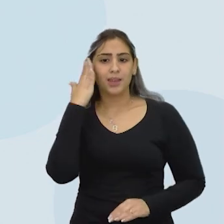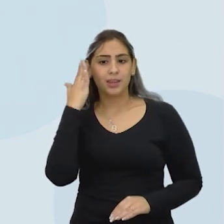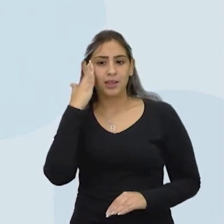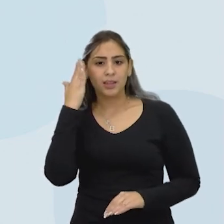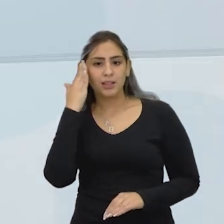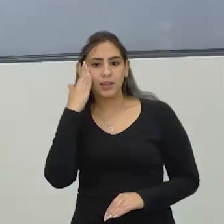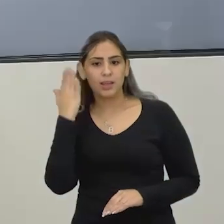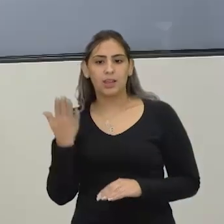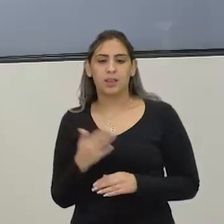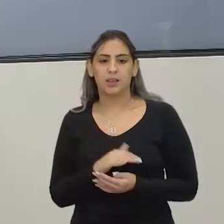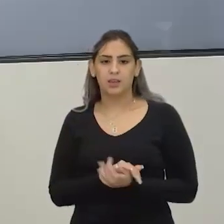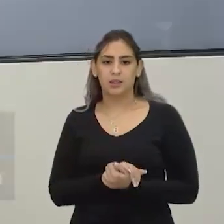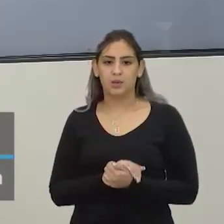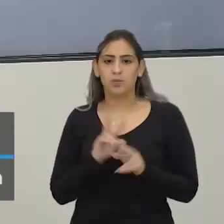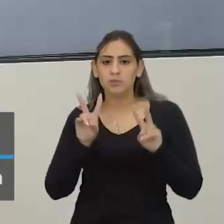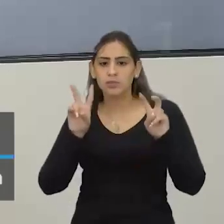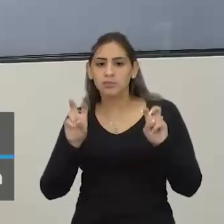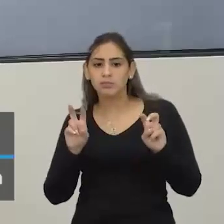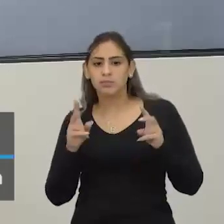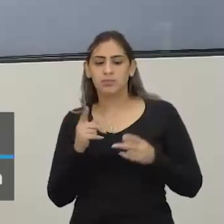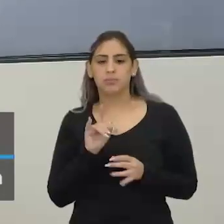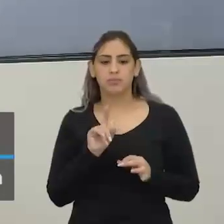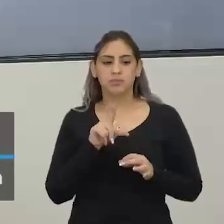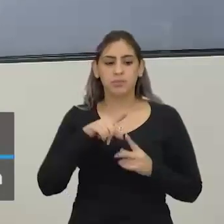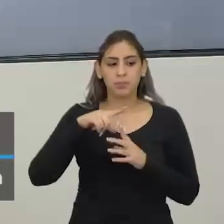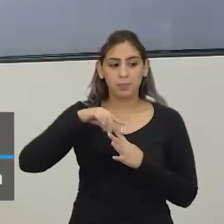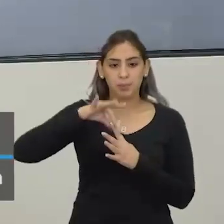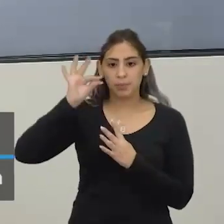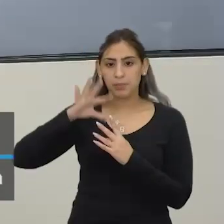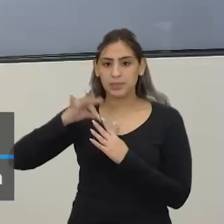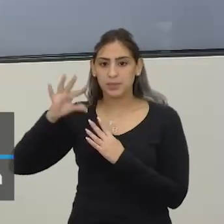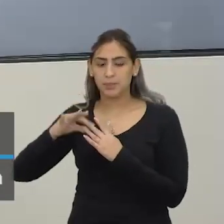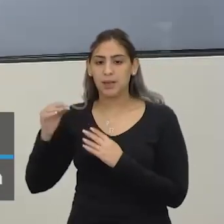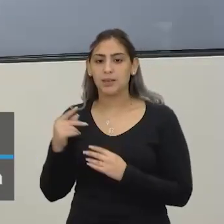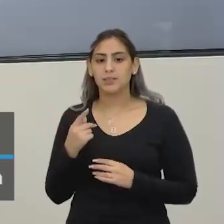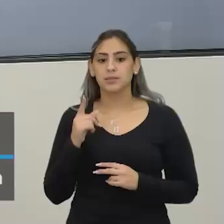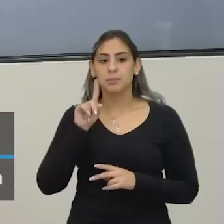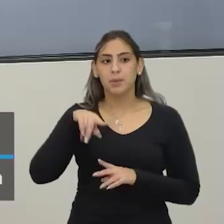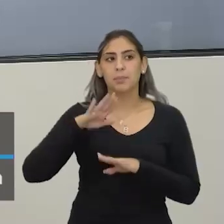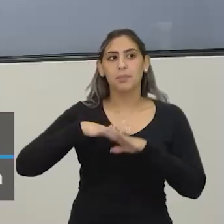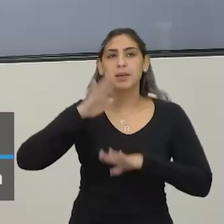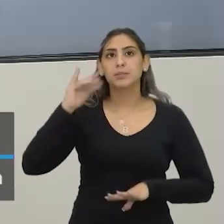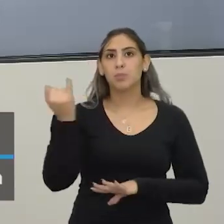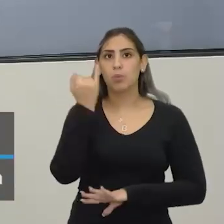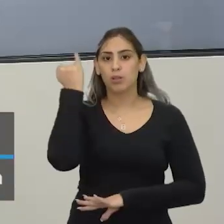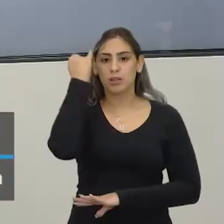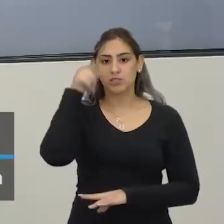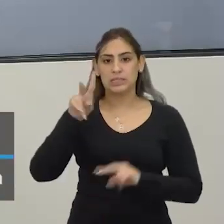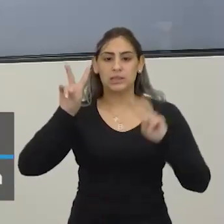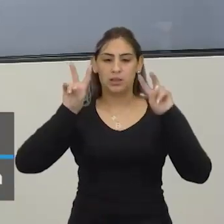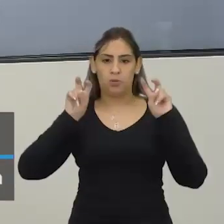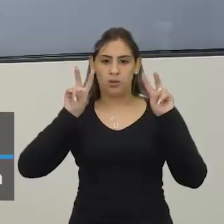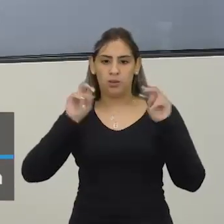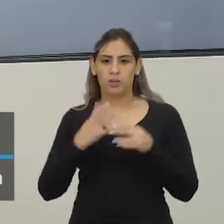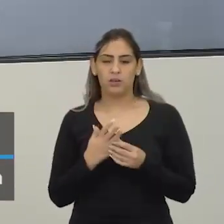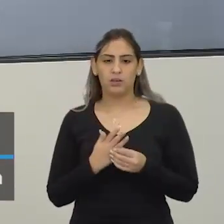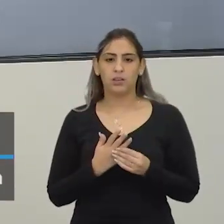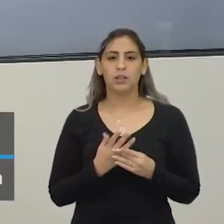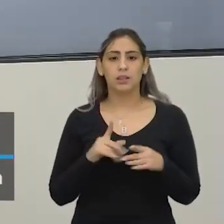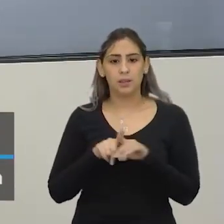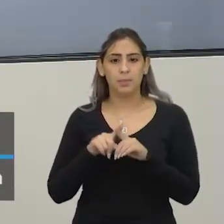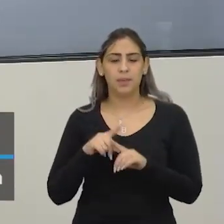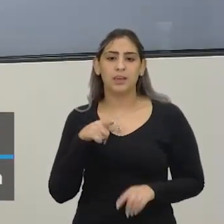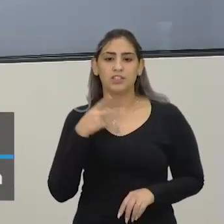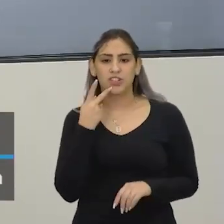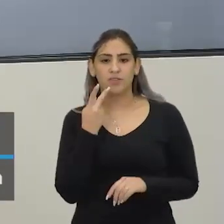os aspectos principais, né, e mais relevantes a respeito dessa teoria. E também a gente vai falar,